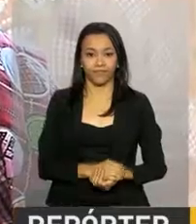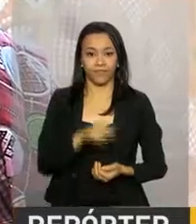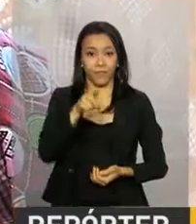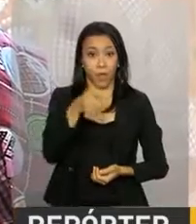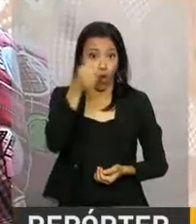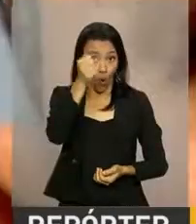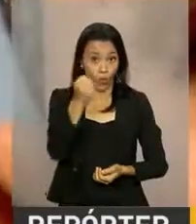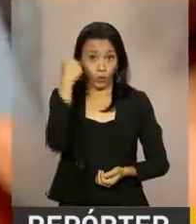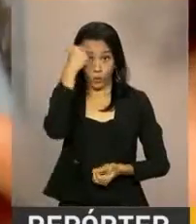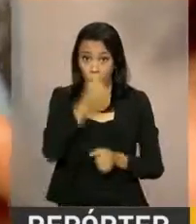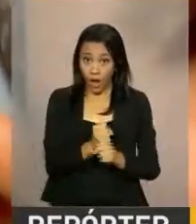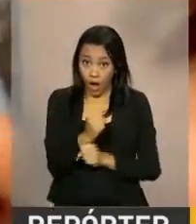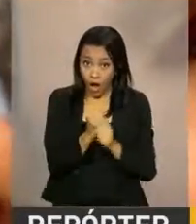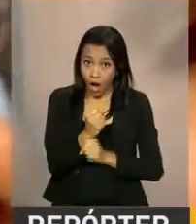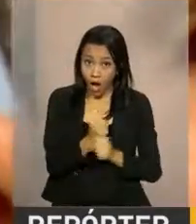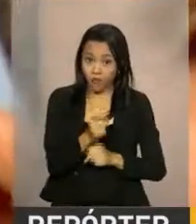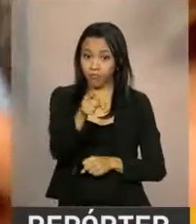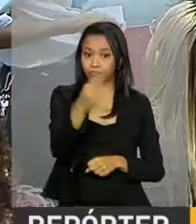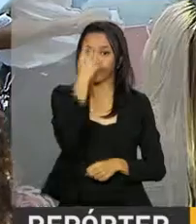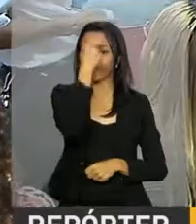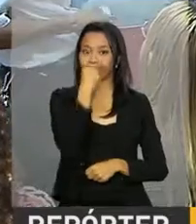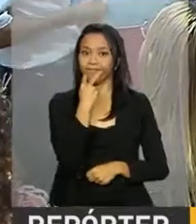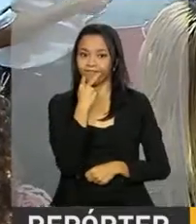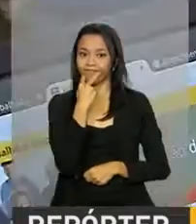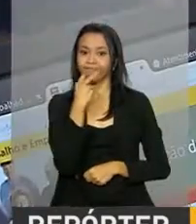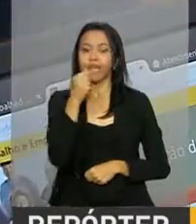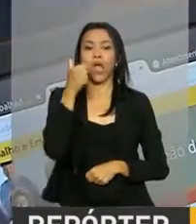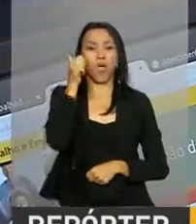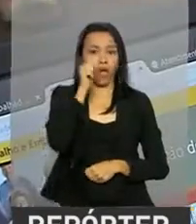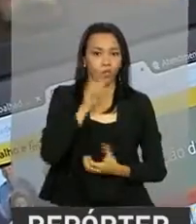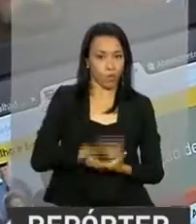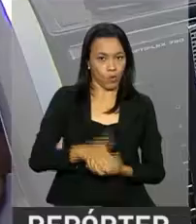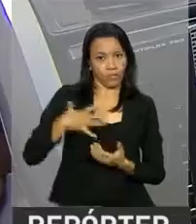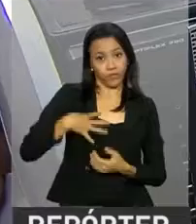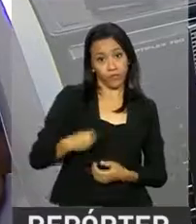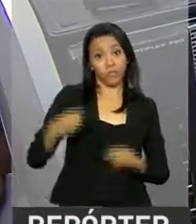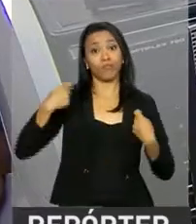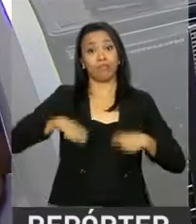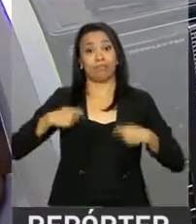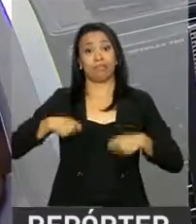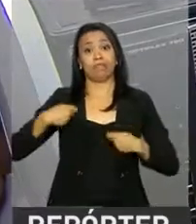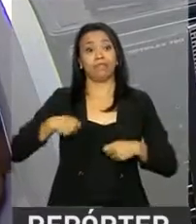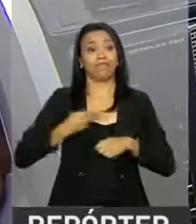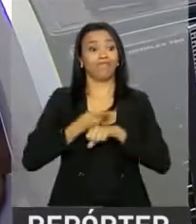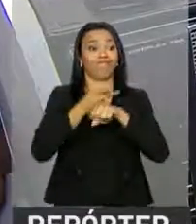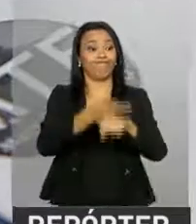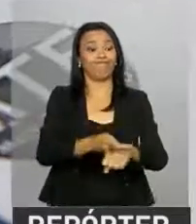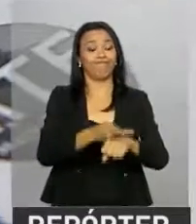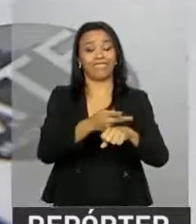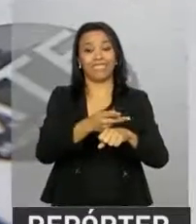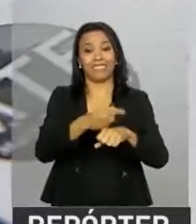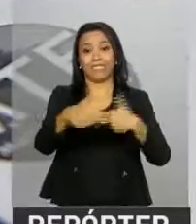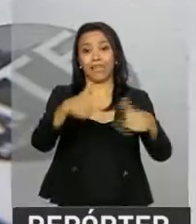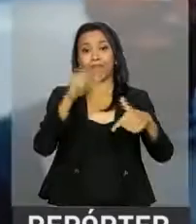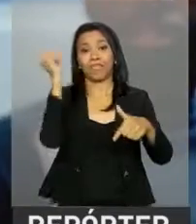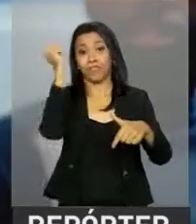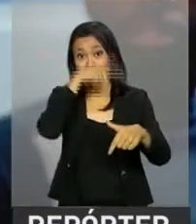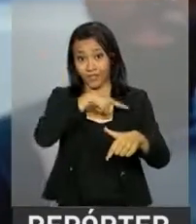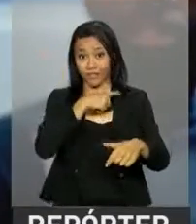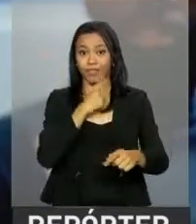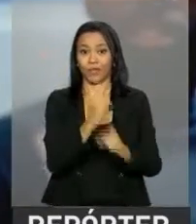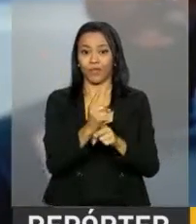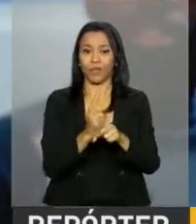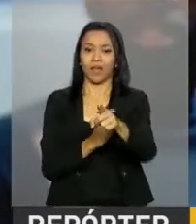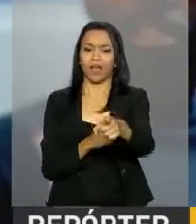Há 8 anos, Reginaldo perdeu a visão. Com mulher e filho, ele precisa de trabalho, mas está difícil encontrar um emprego. Eu